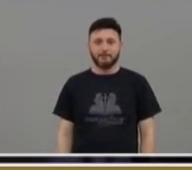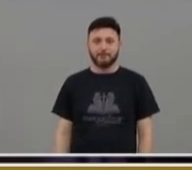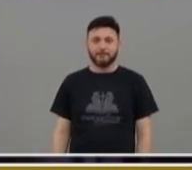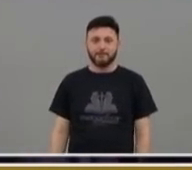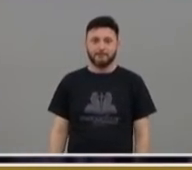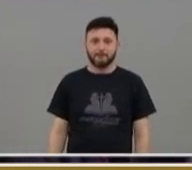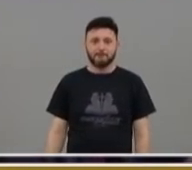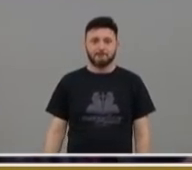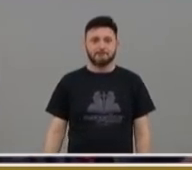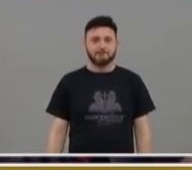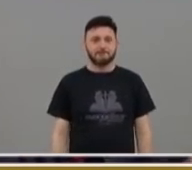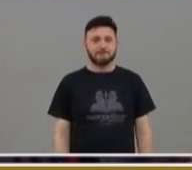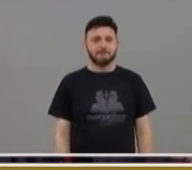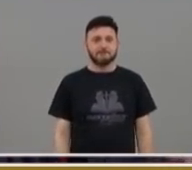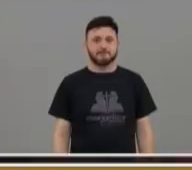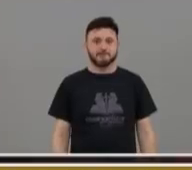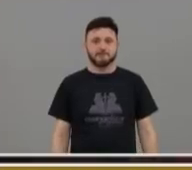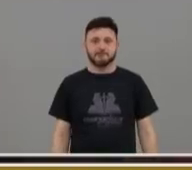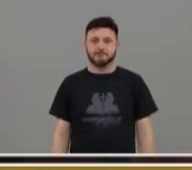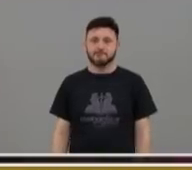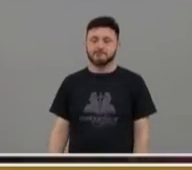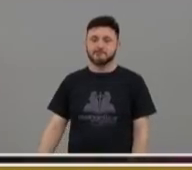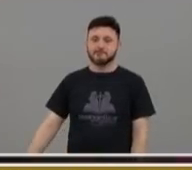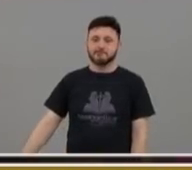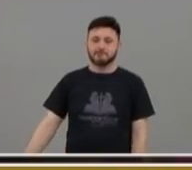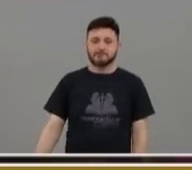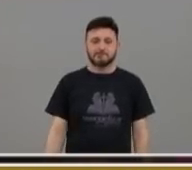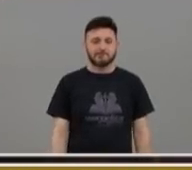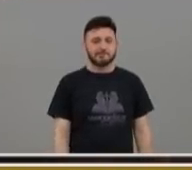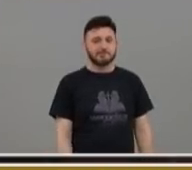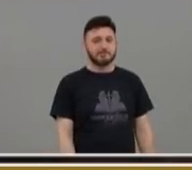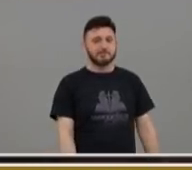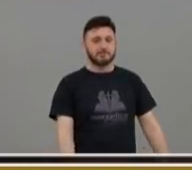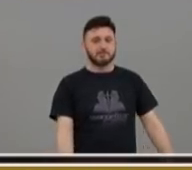Peça isso mais uma vez. O nosso coração, Jesus.